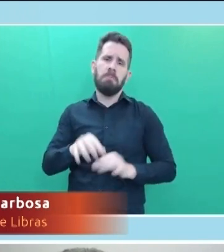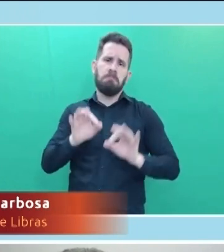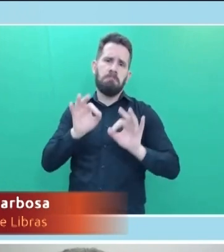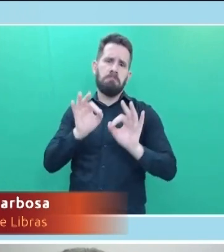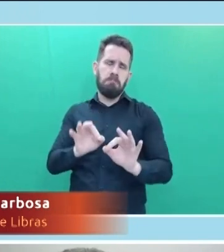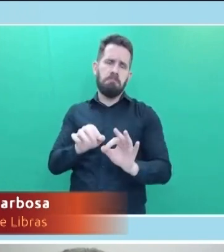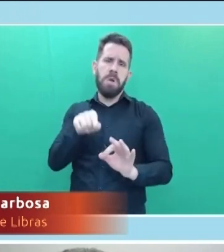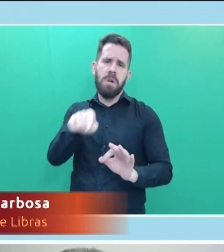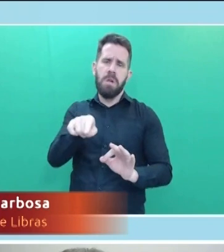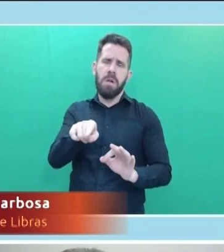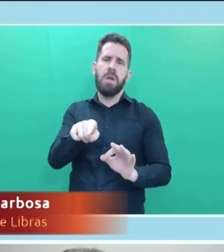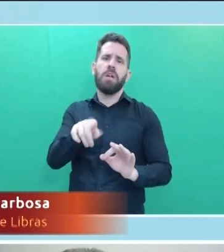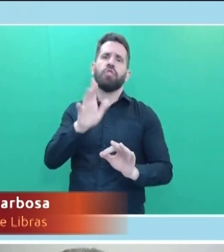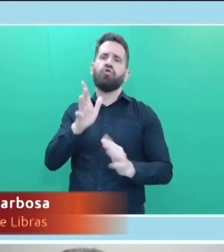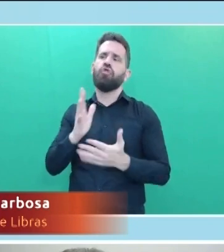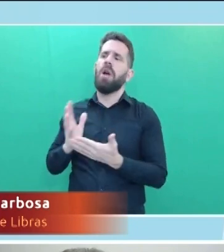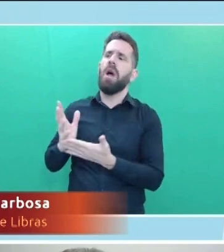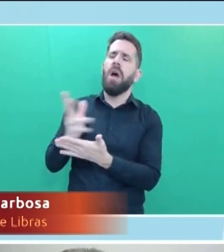realmente